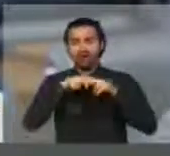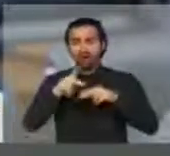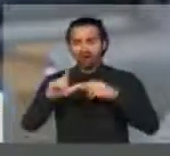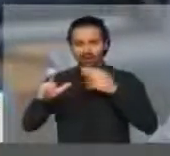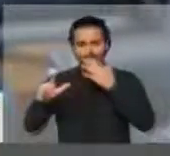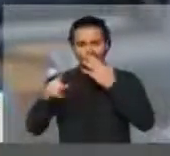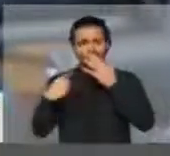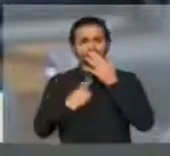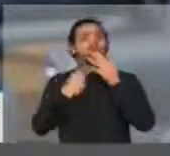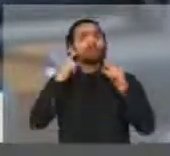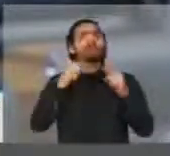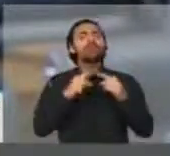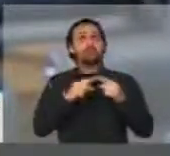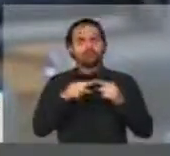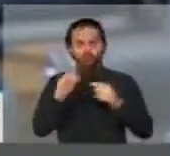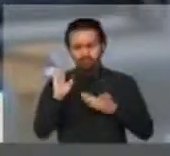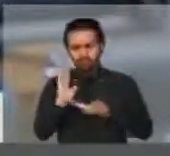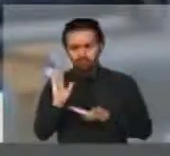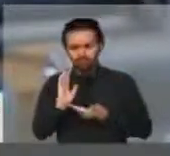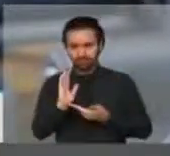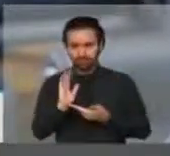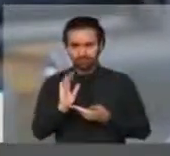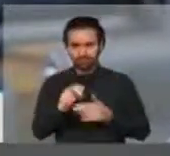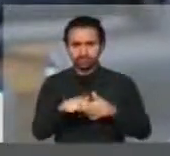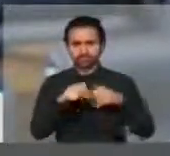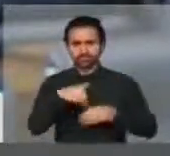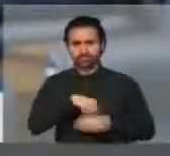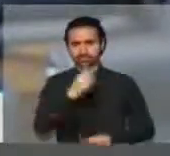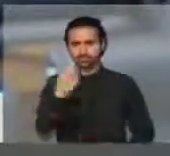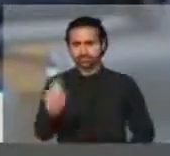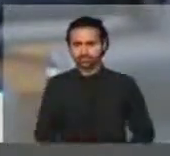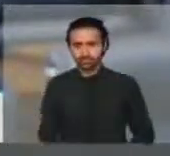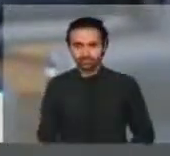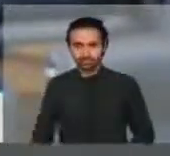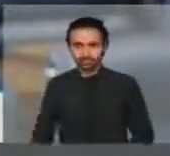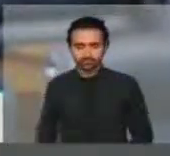Vieira da Cunha, com a Câmara de Deputados, por isso dizemos não. Como vota o deputado?